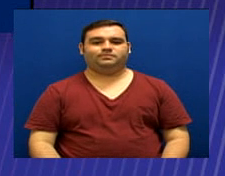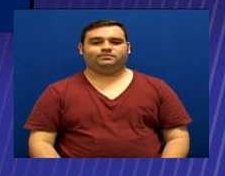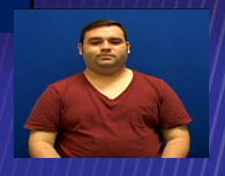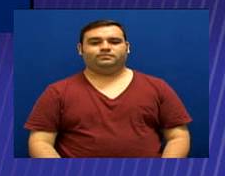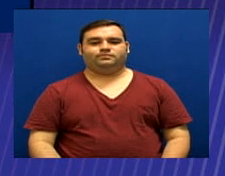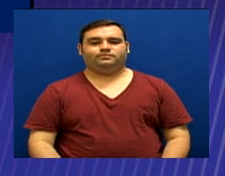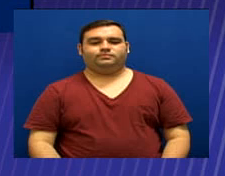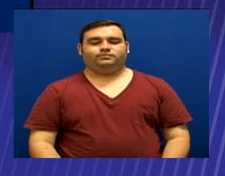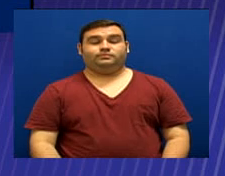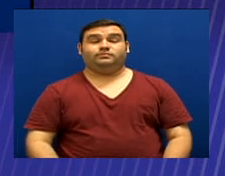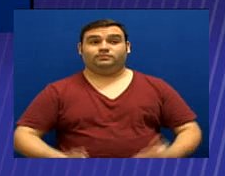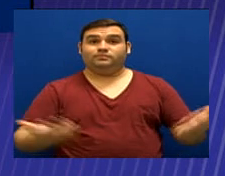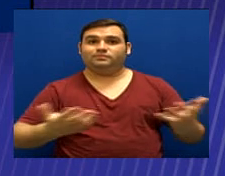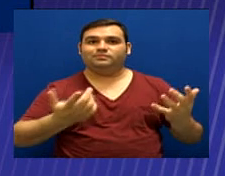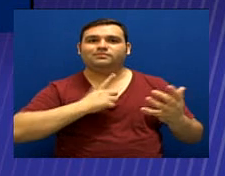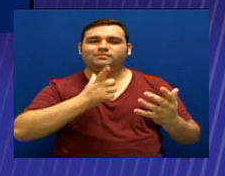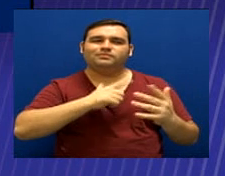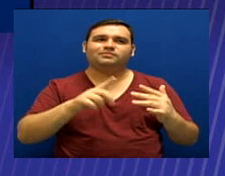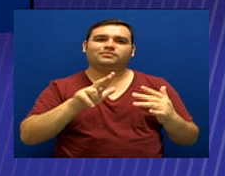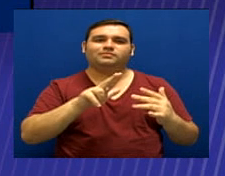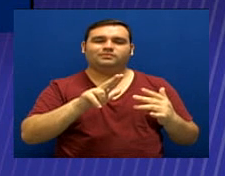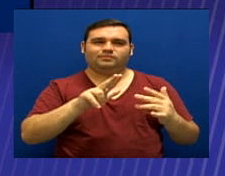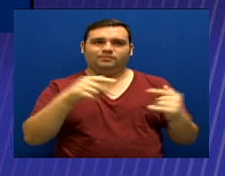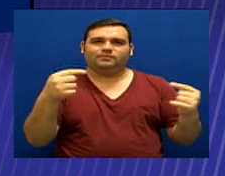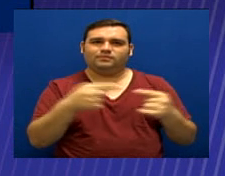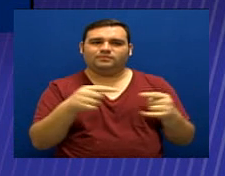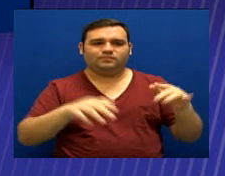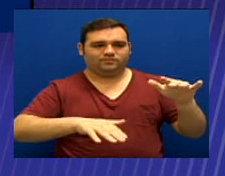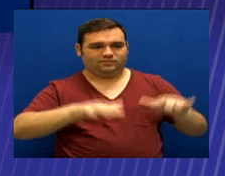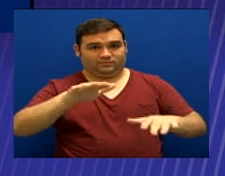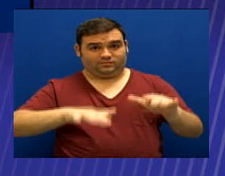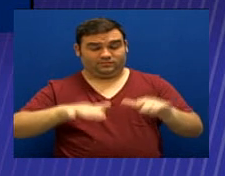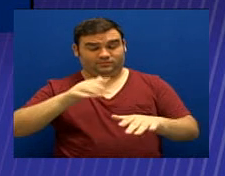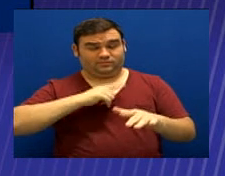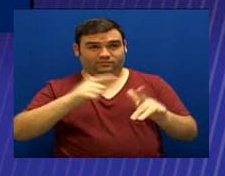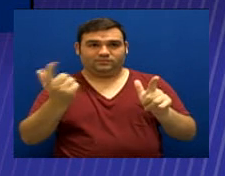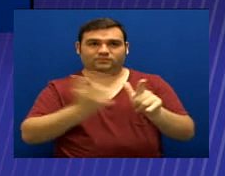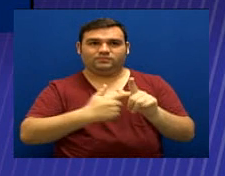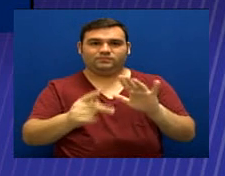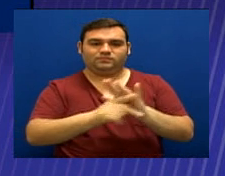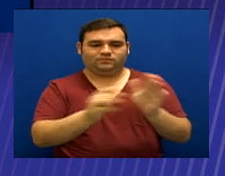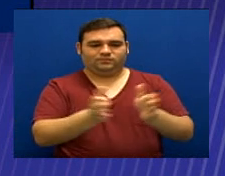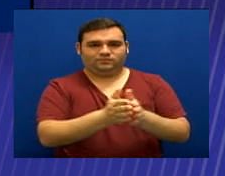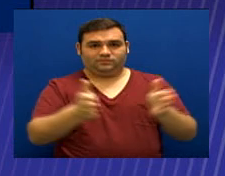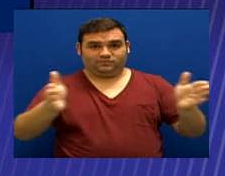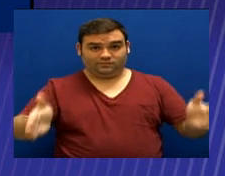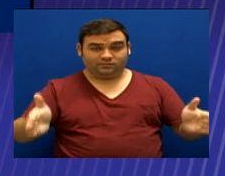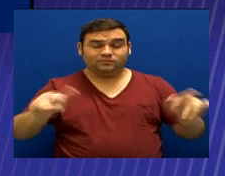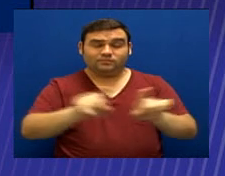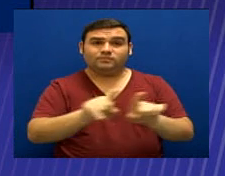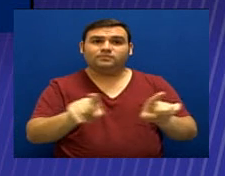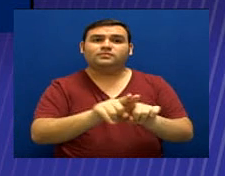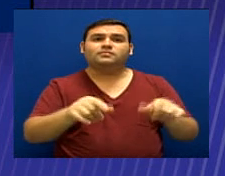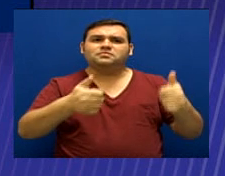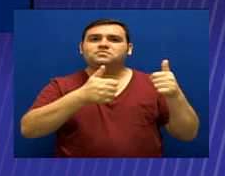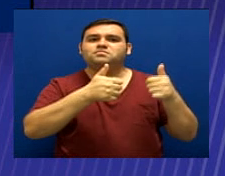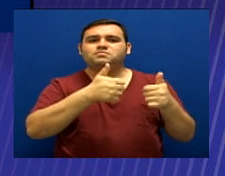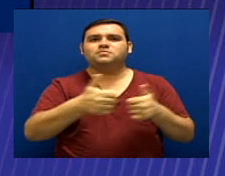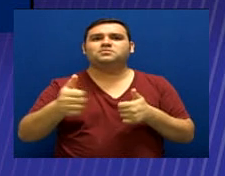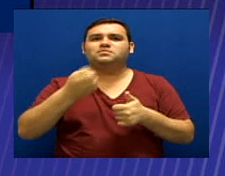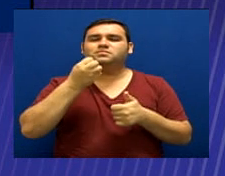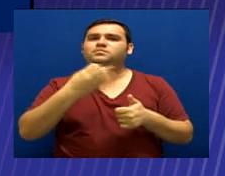e aí temos aqui o resultado nominal que apresenta variação da dívida fiscal líquida do período o resultado nominal positivo